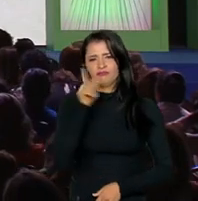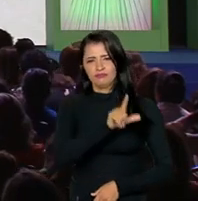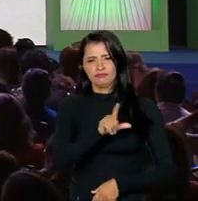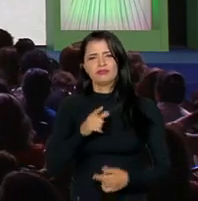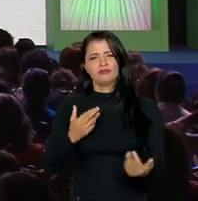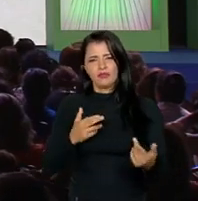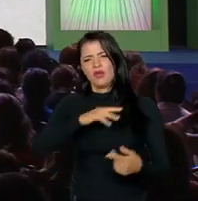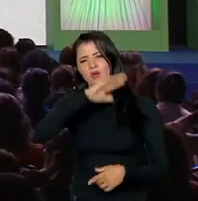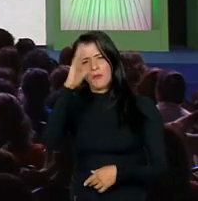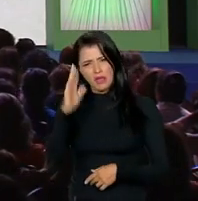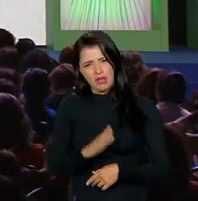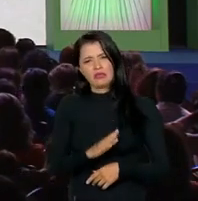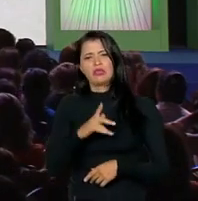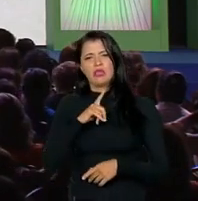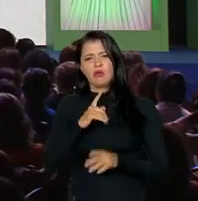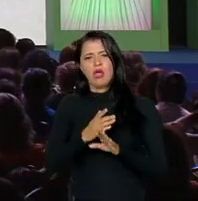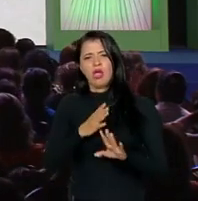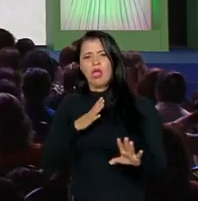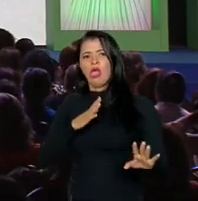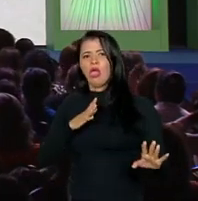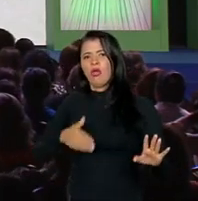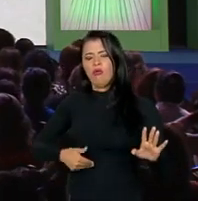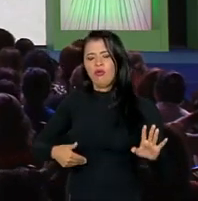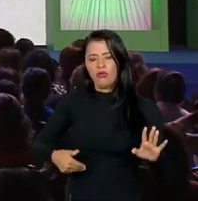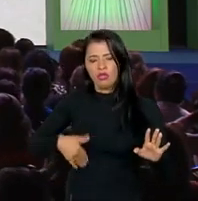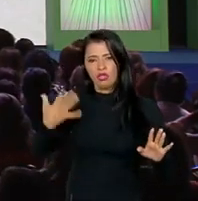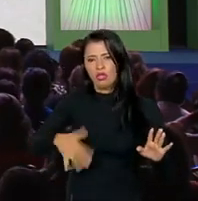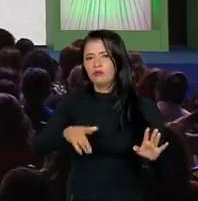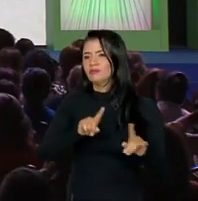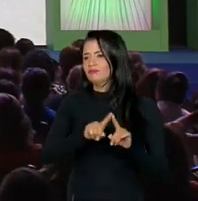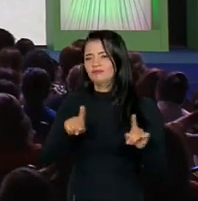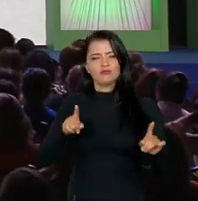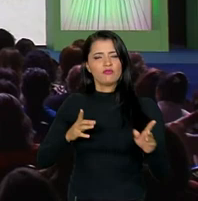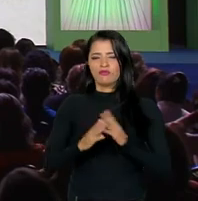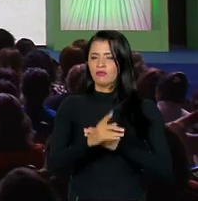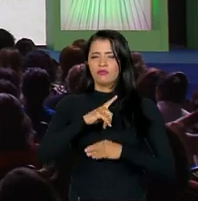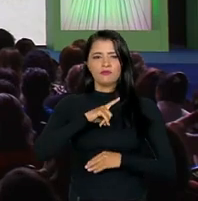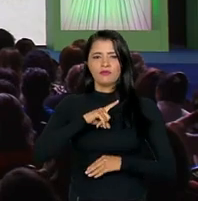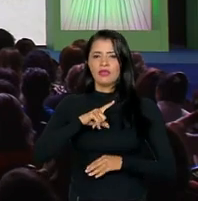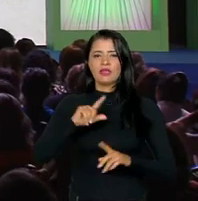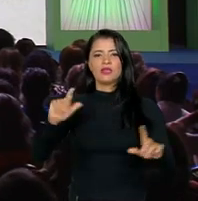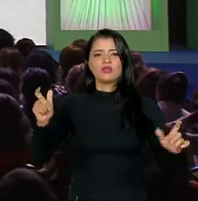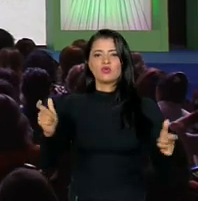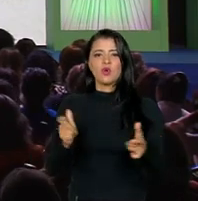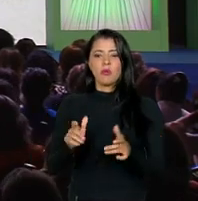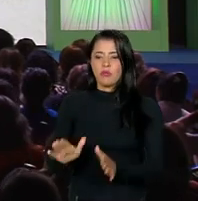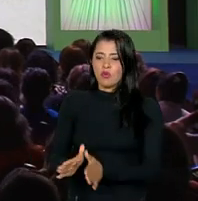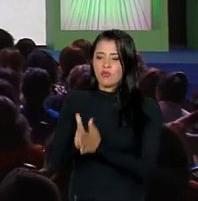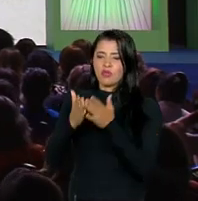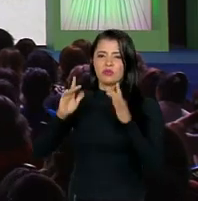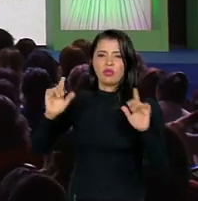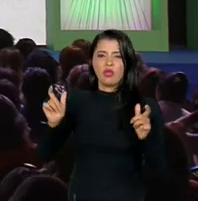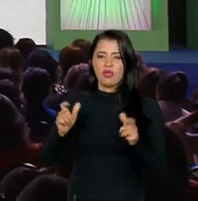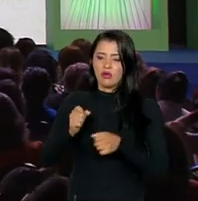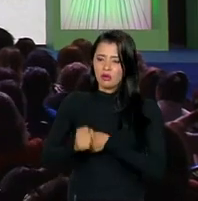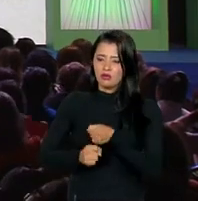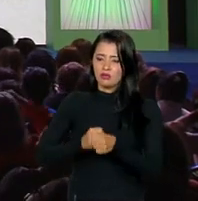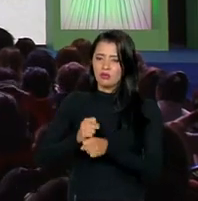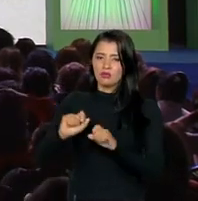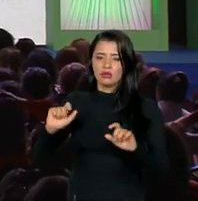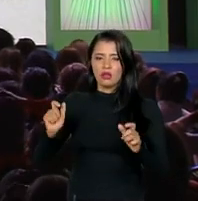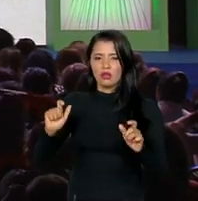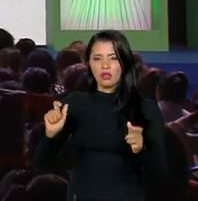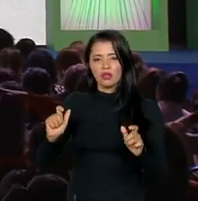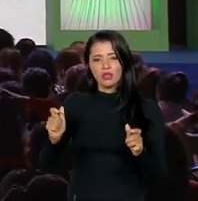Vamos tirar o Brasil do mapa da fome e vamos fazer isso reduzindo a pobreza ano a ano.